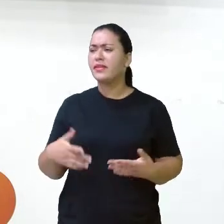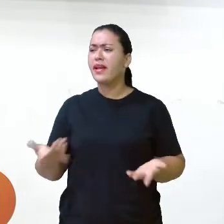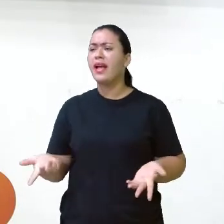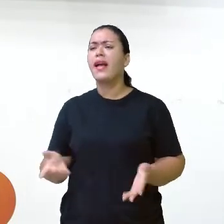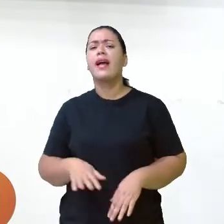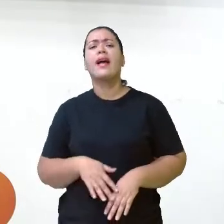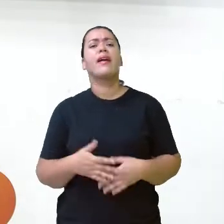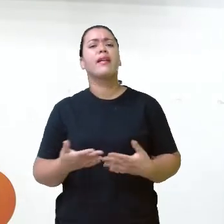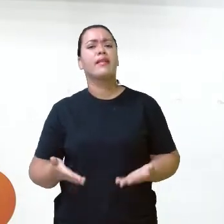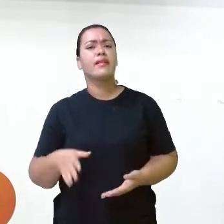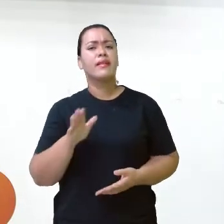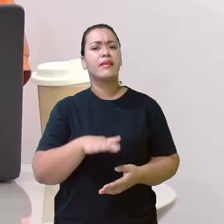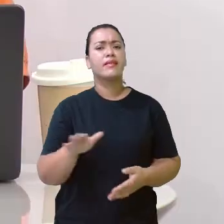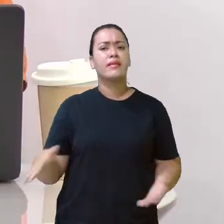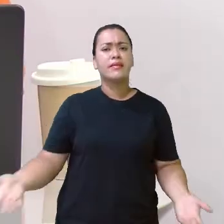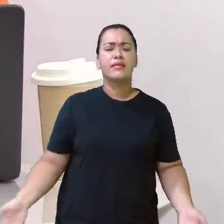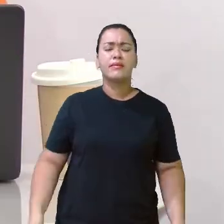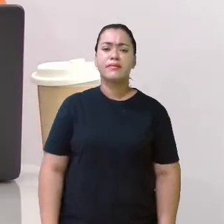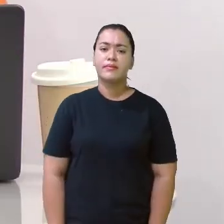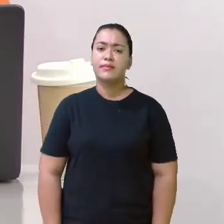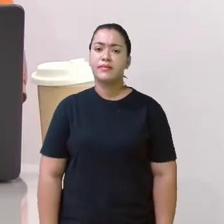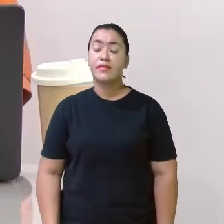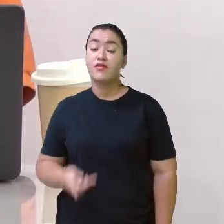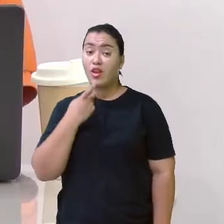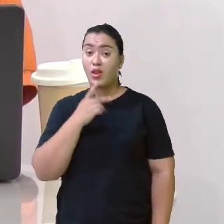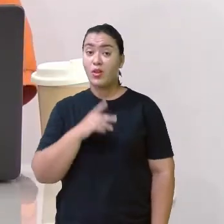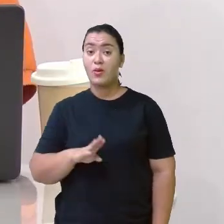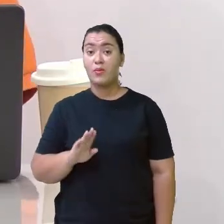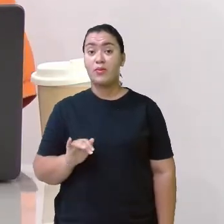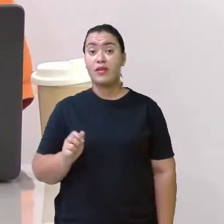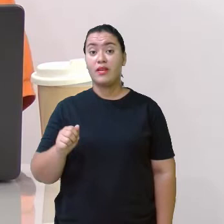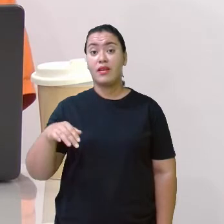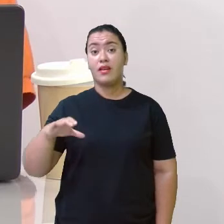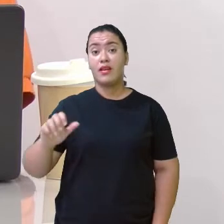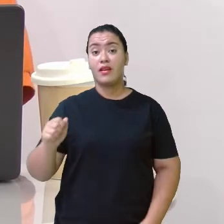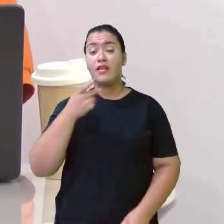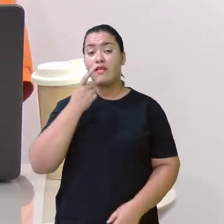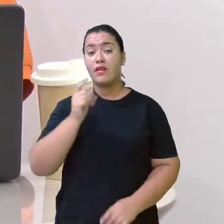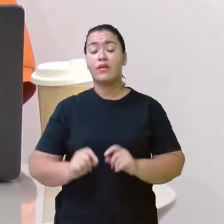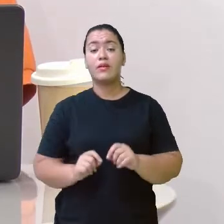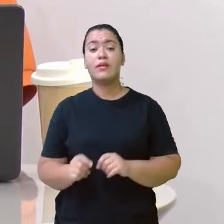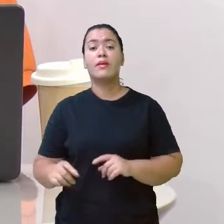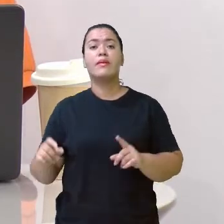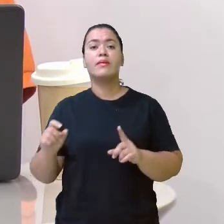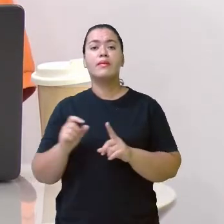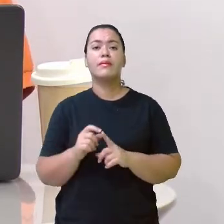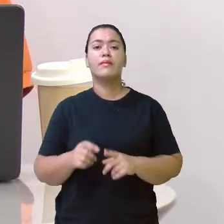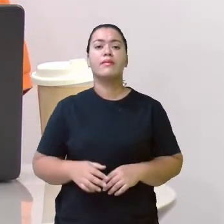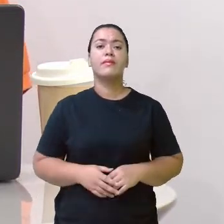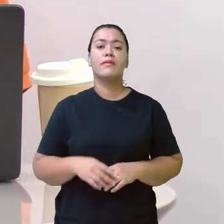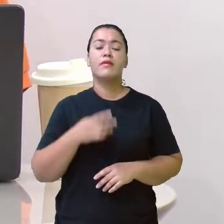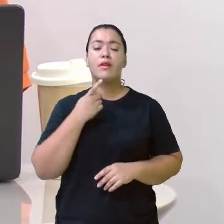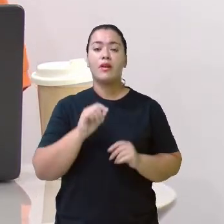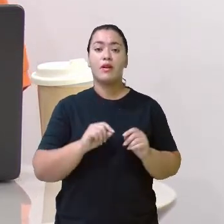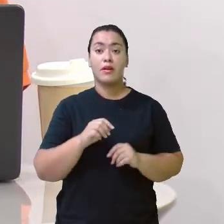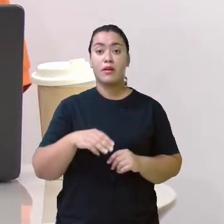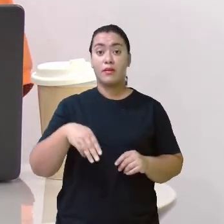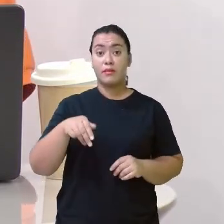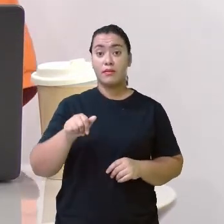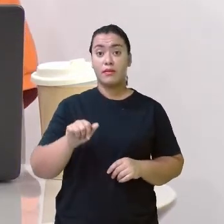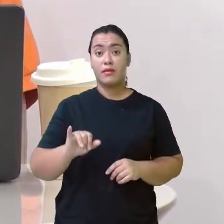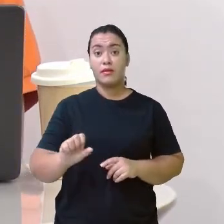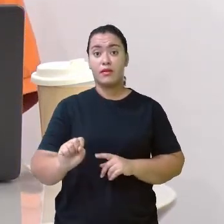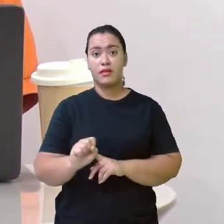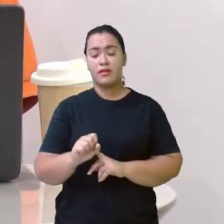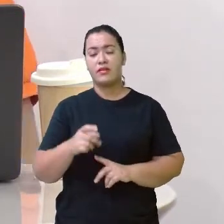essas crianças, professora? A Bianca aqui, viu, Mauricéia, colocou a palavra mais, que foi